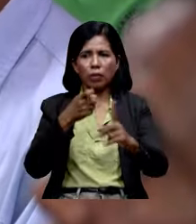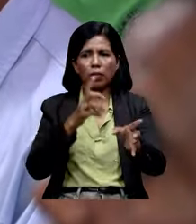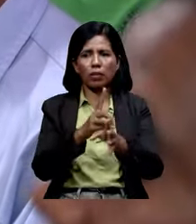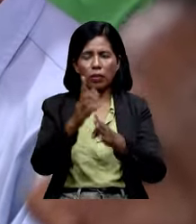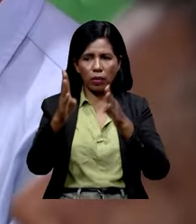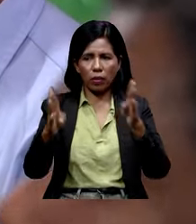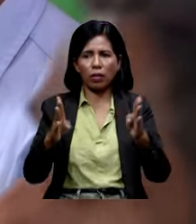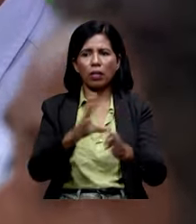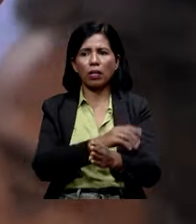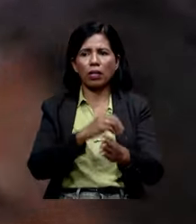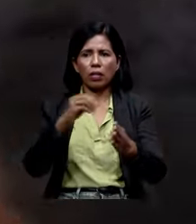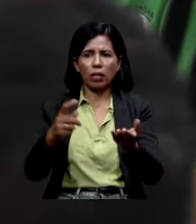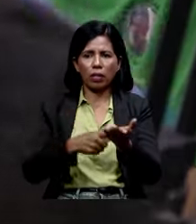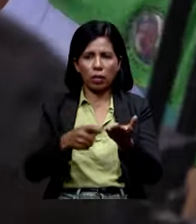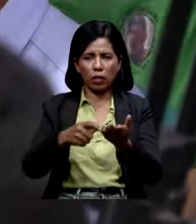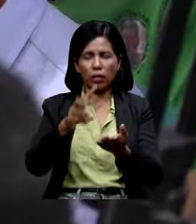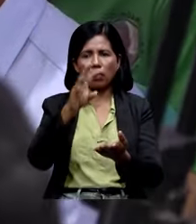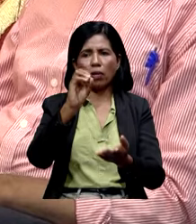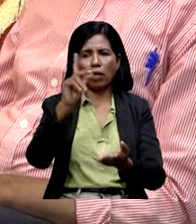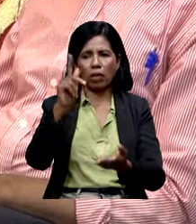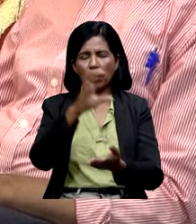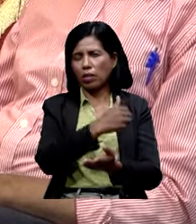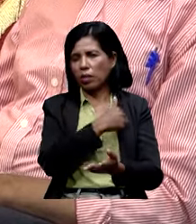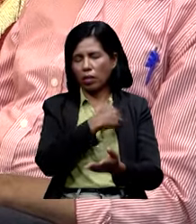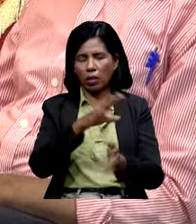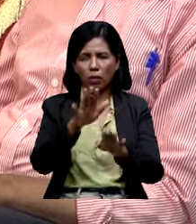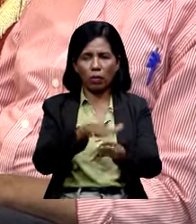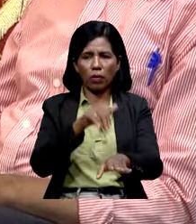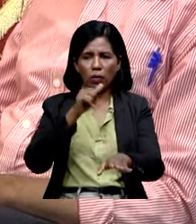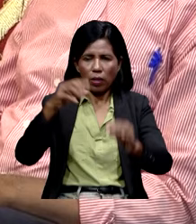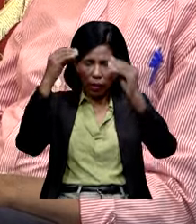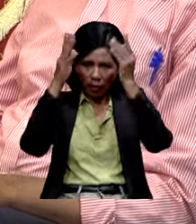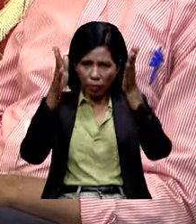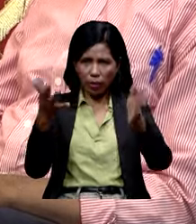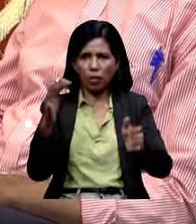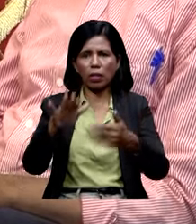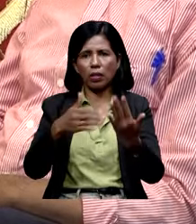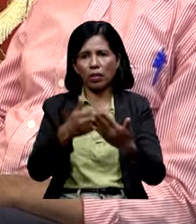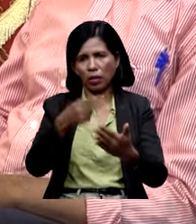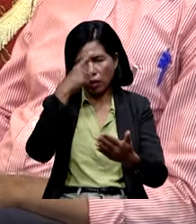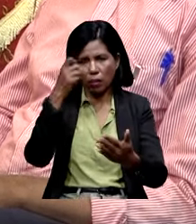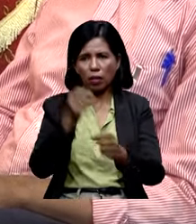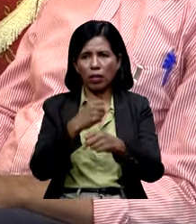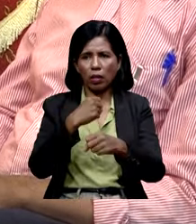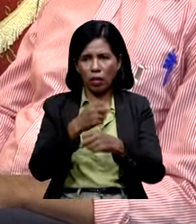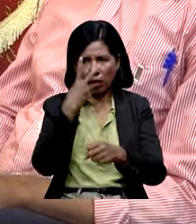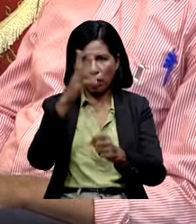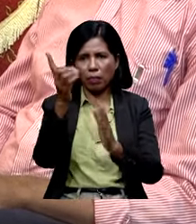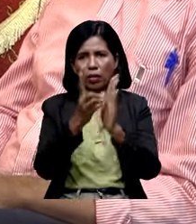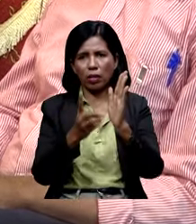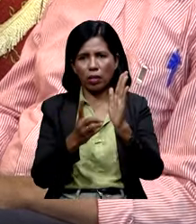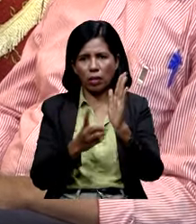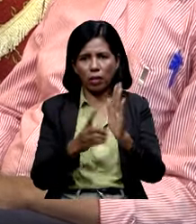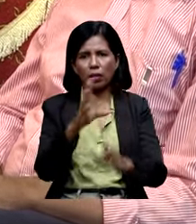Direção Secundária Geral no técnico vocacional, se deu calor recrutamento para professores, também se ralo relavelação de dados para